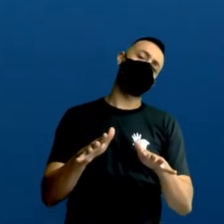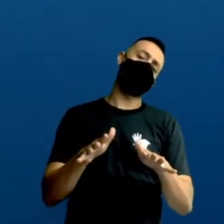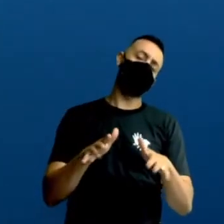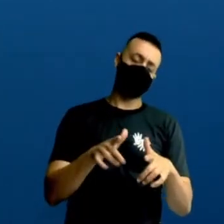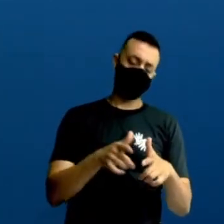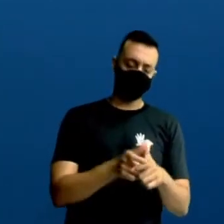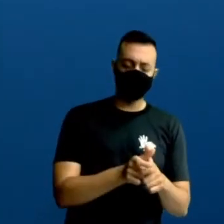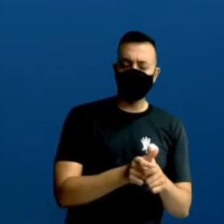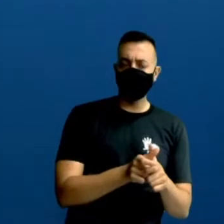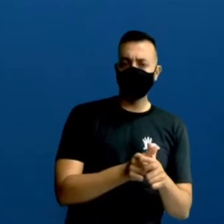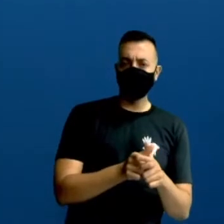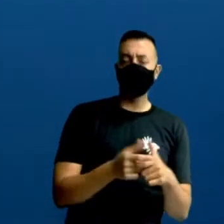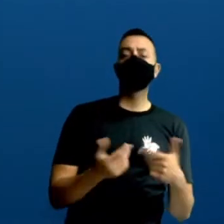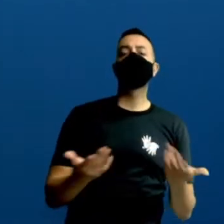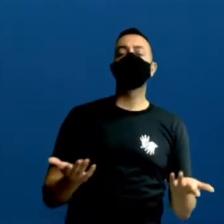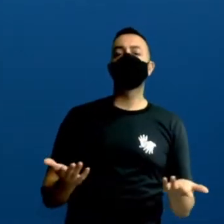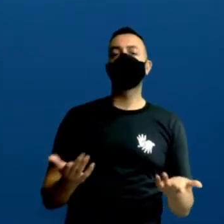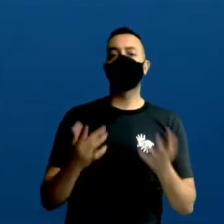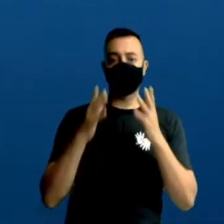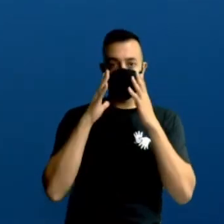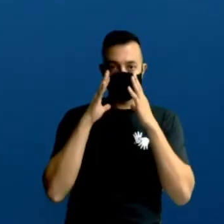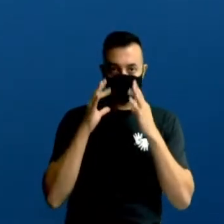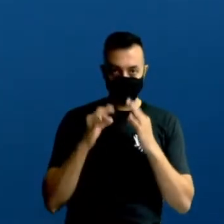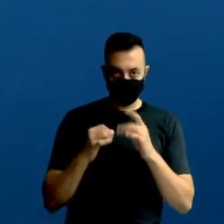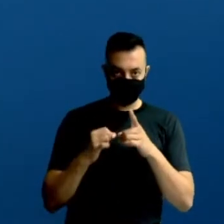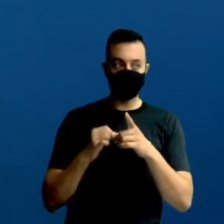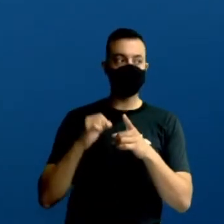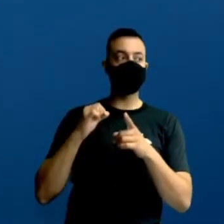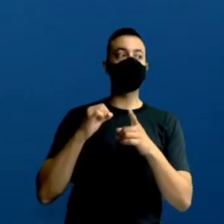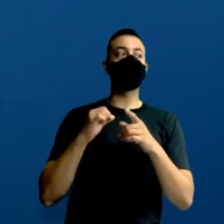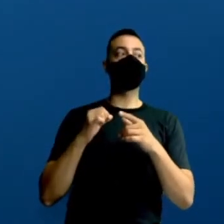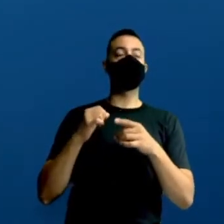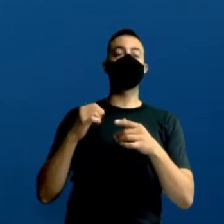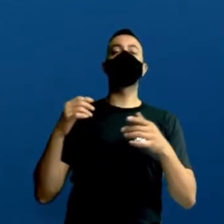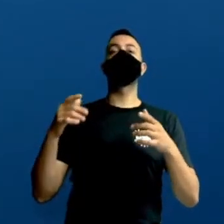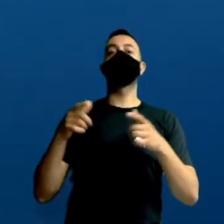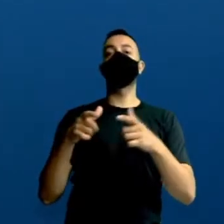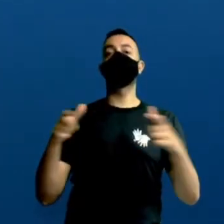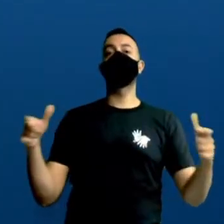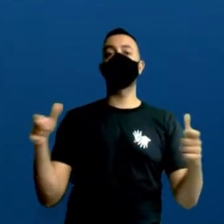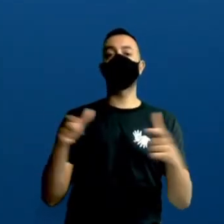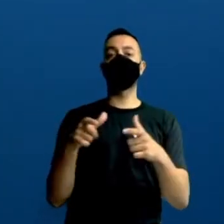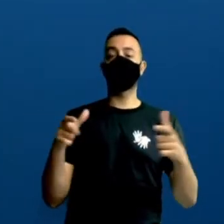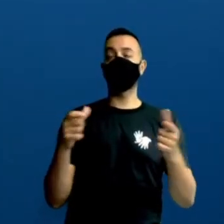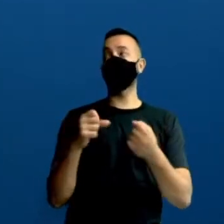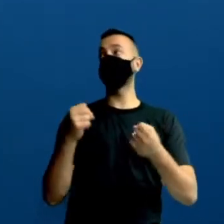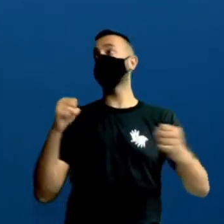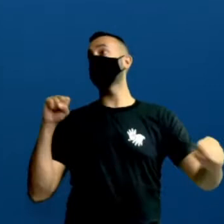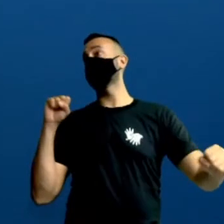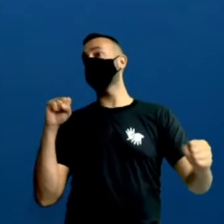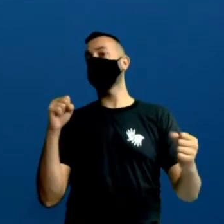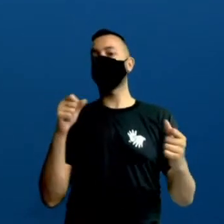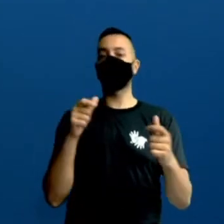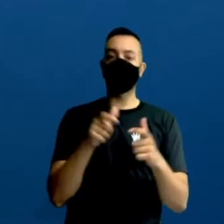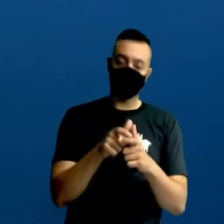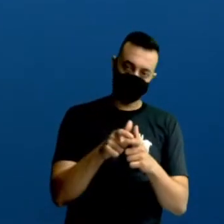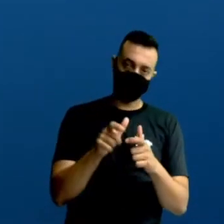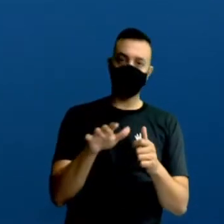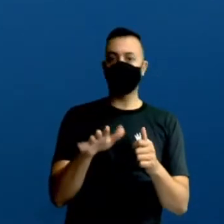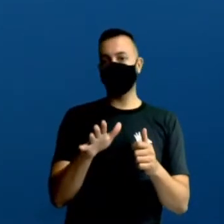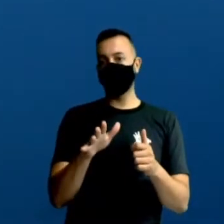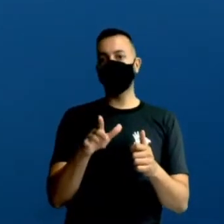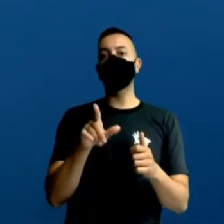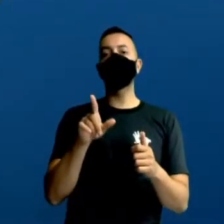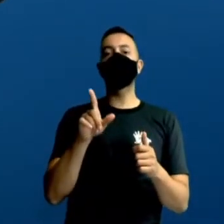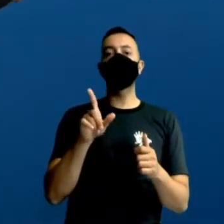cidade pequena. Olha, prestem atenção, o tamanho da cidade, se ela é considerada grande, pequena, média, não